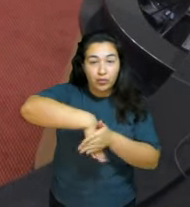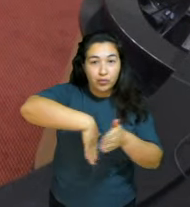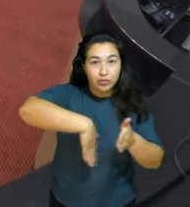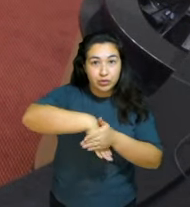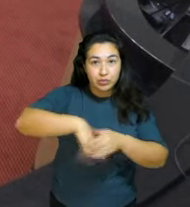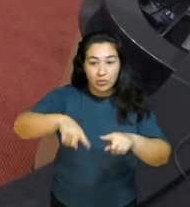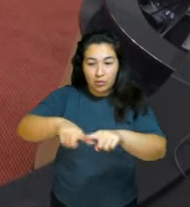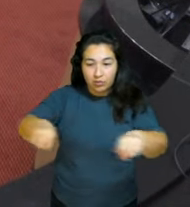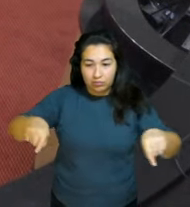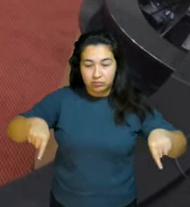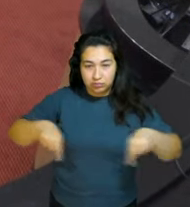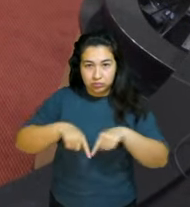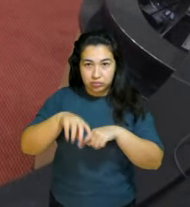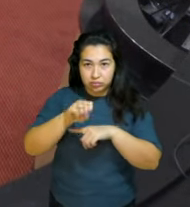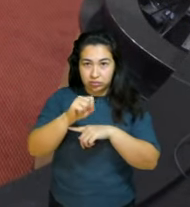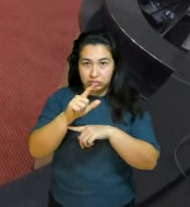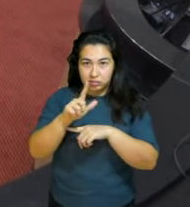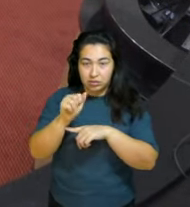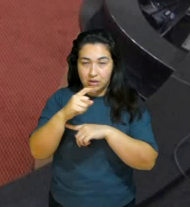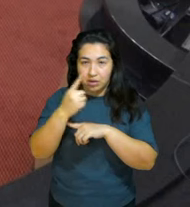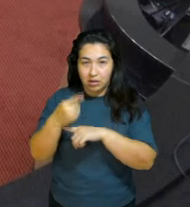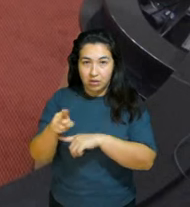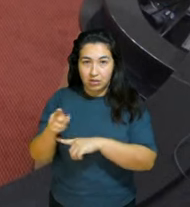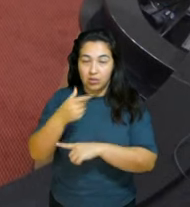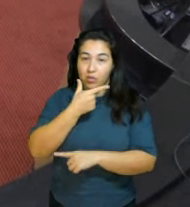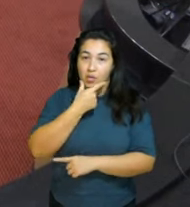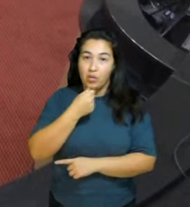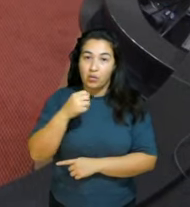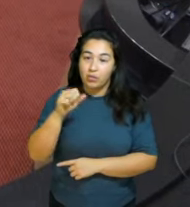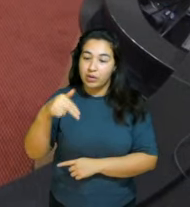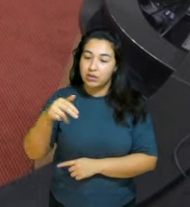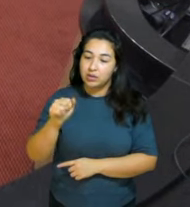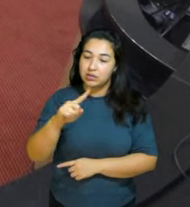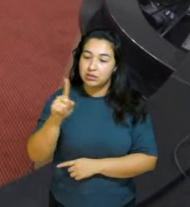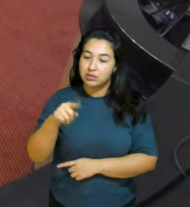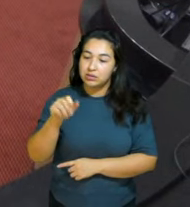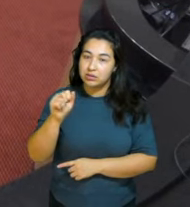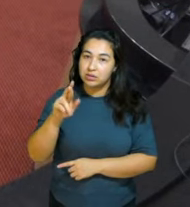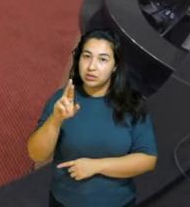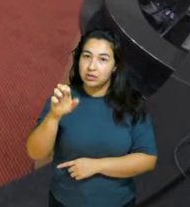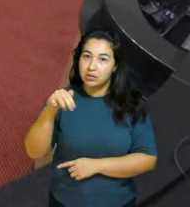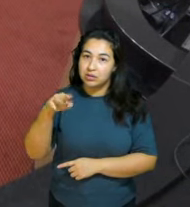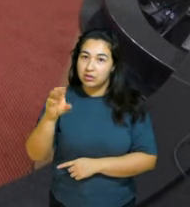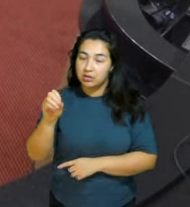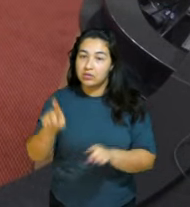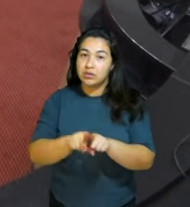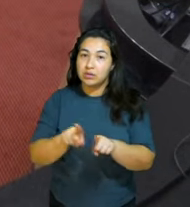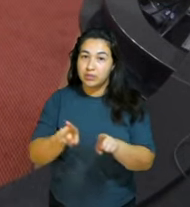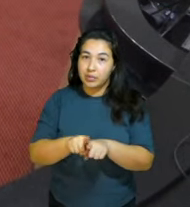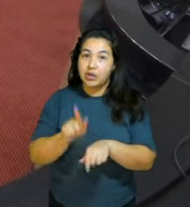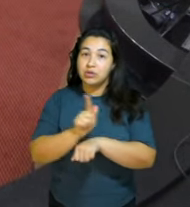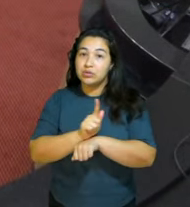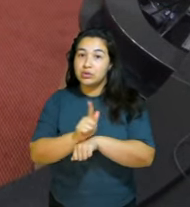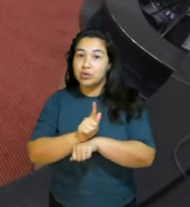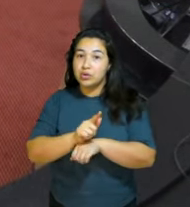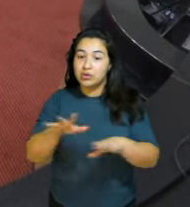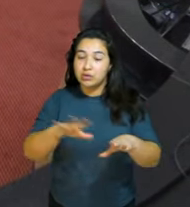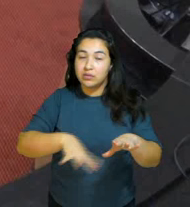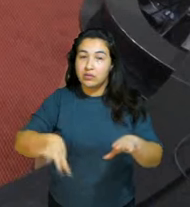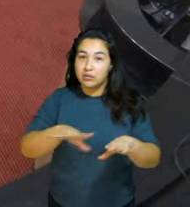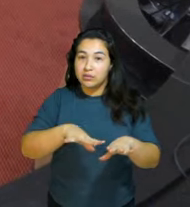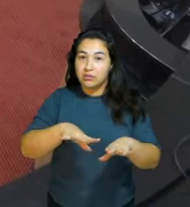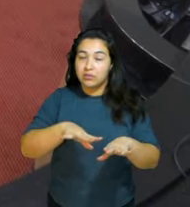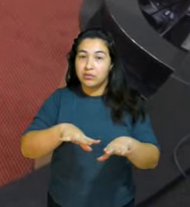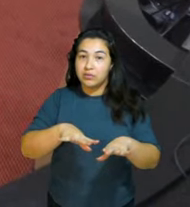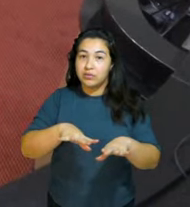Florianópolis, Nazarino Márcio de Oliveira. A senhora gerente da Federação Catarinense de Tênis,